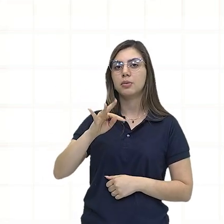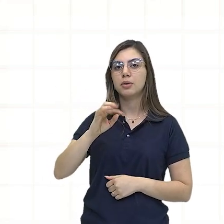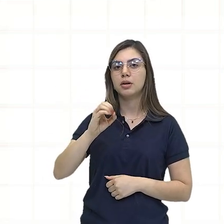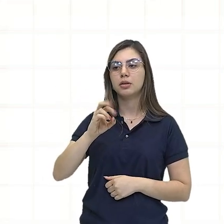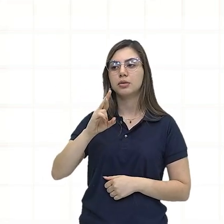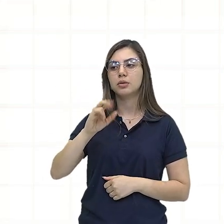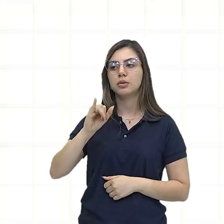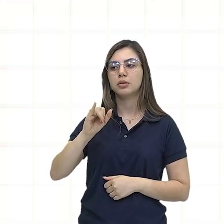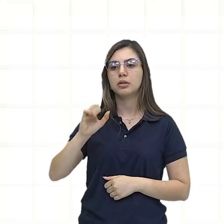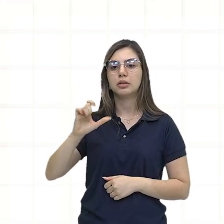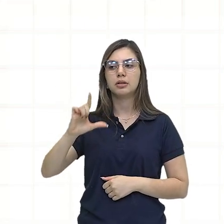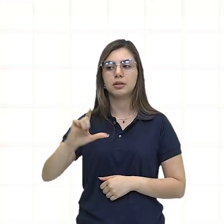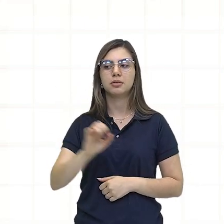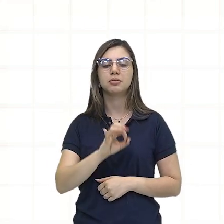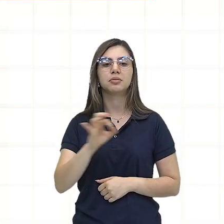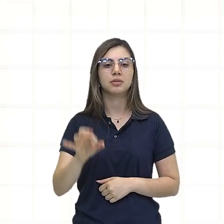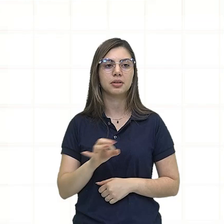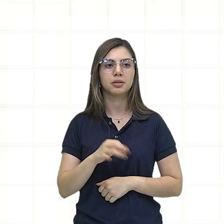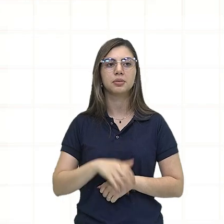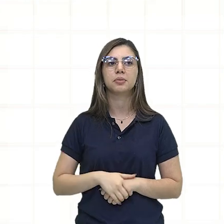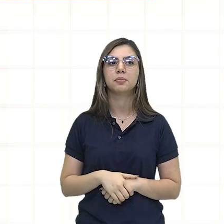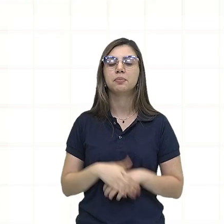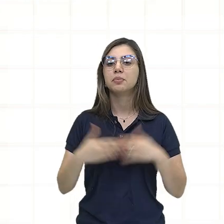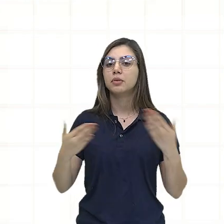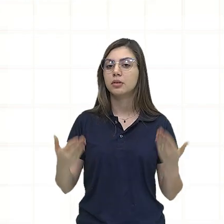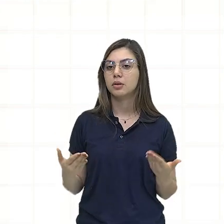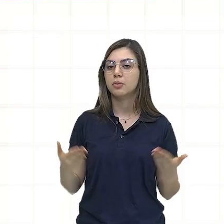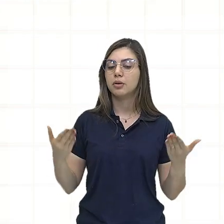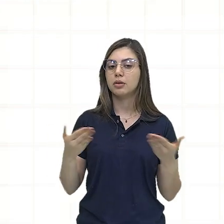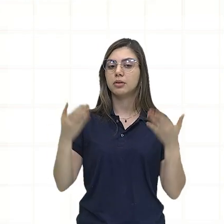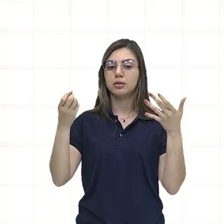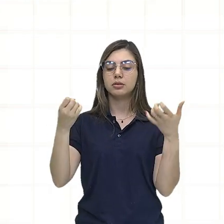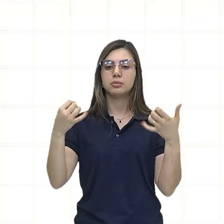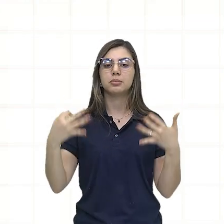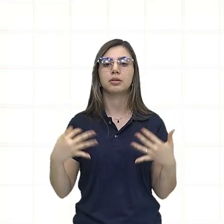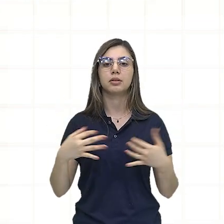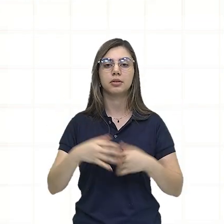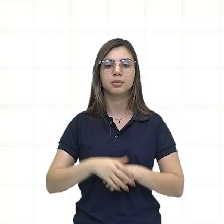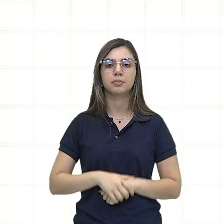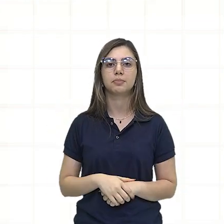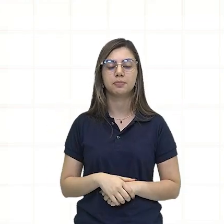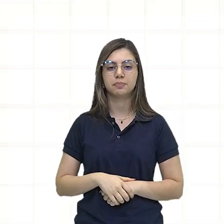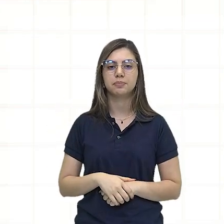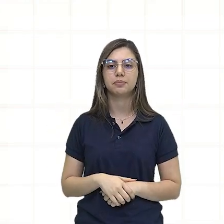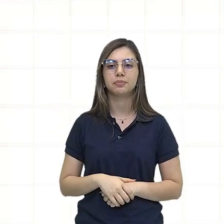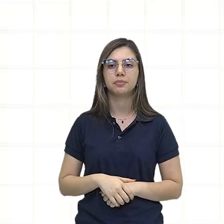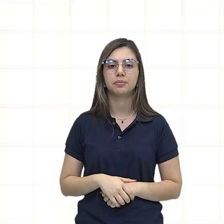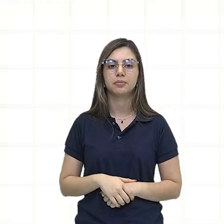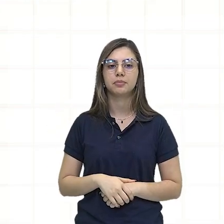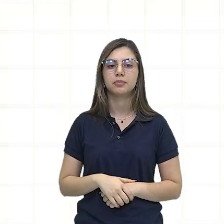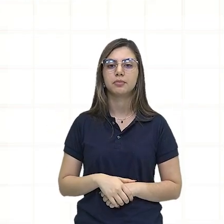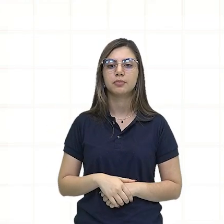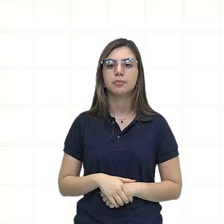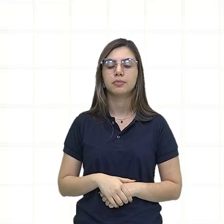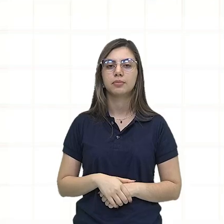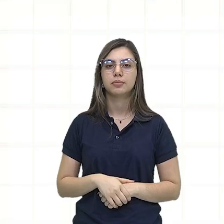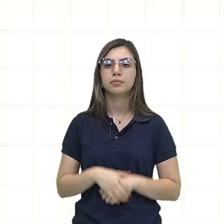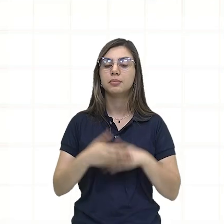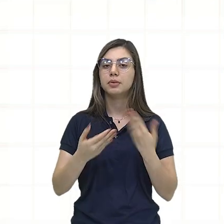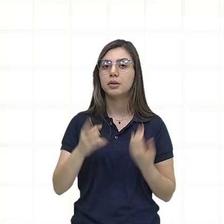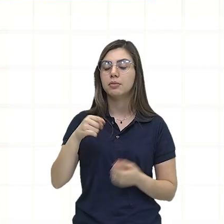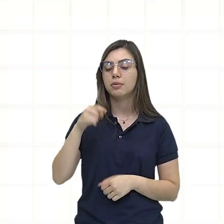equatorial. O clima equatorial, ele abrange principalmente